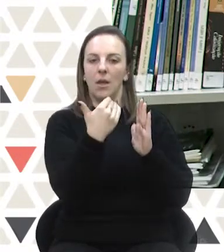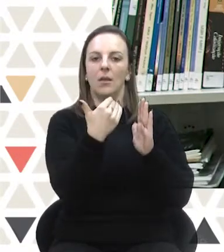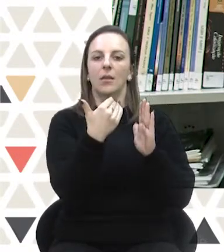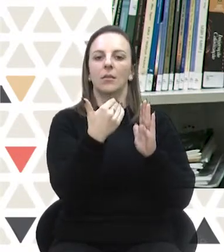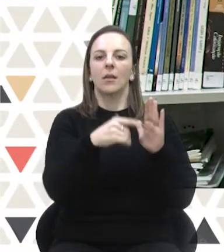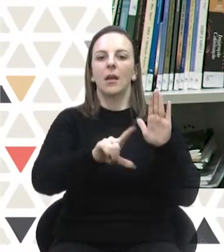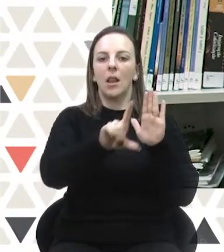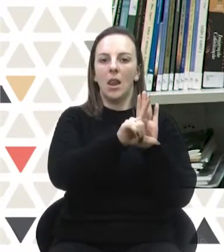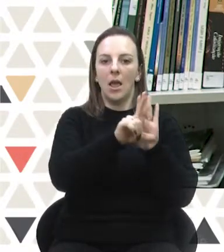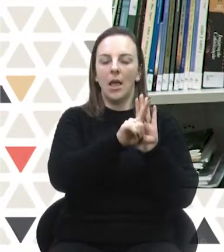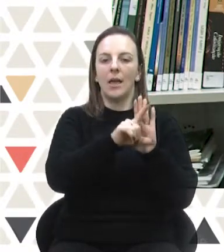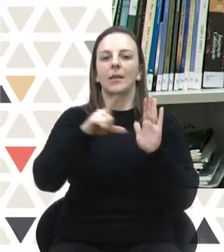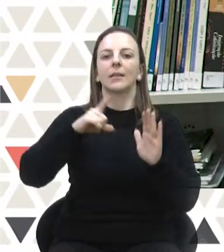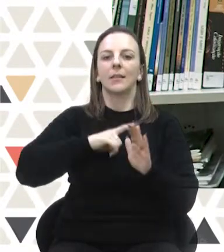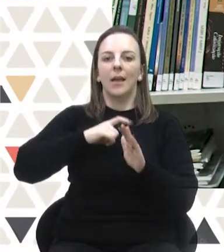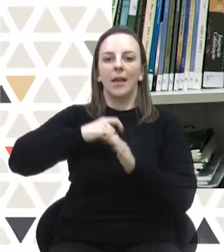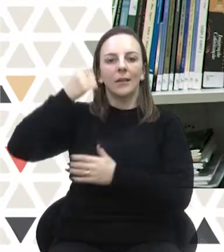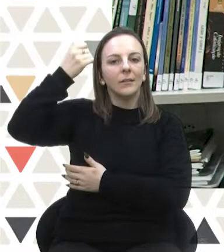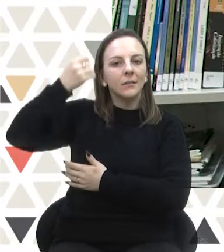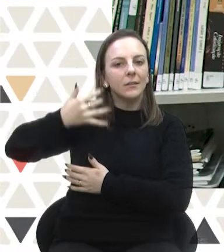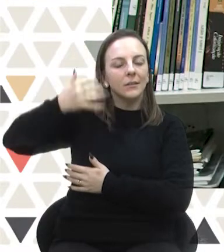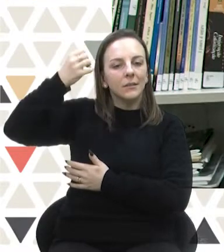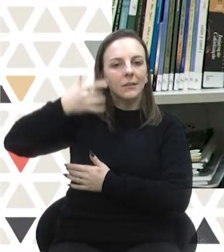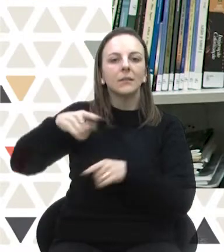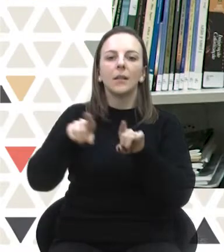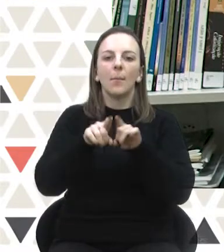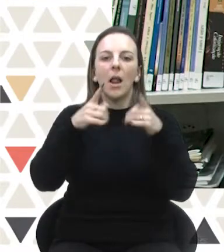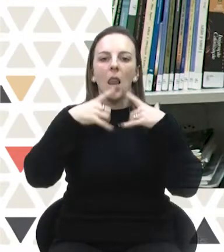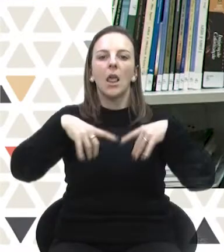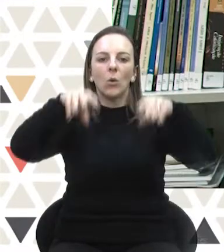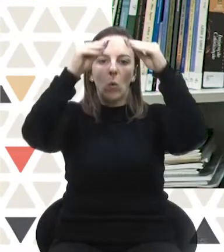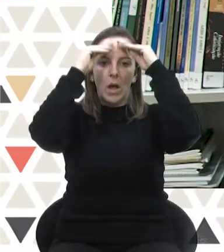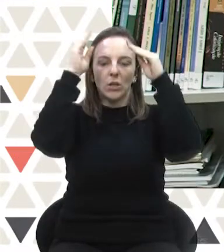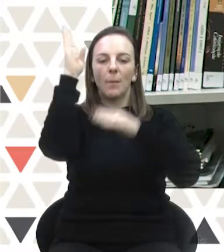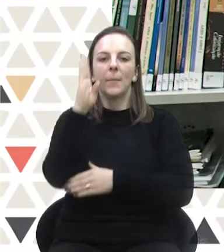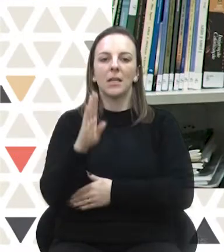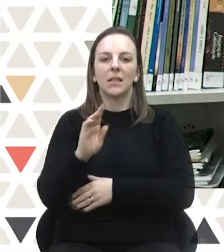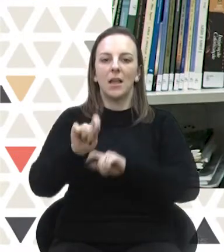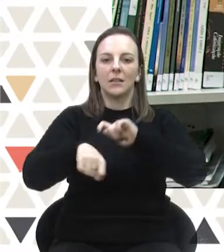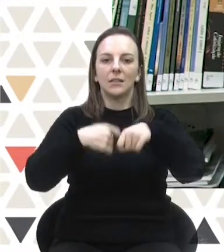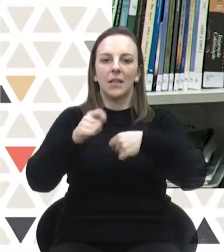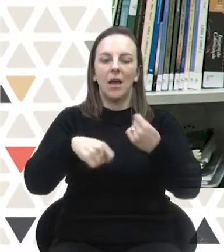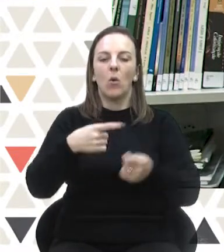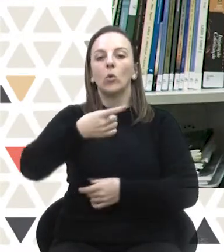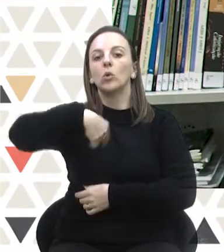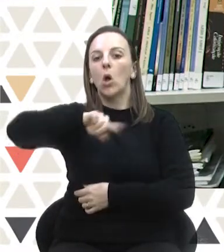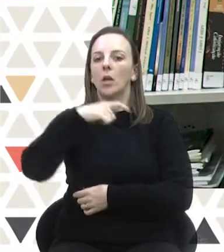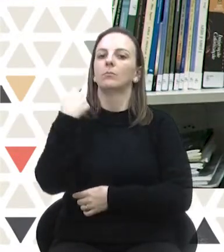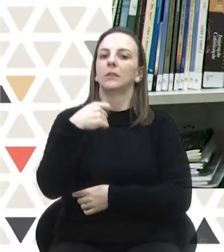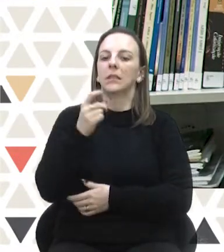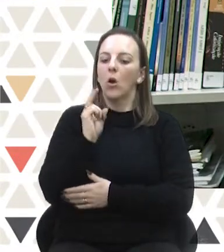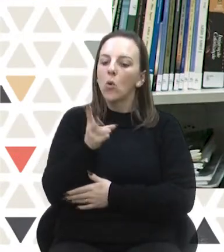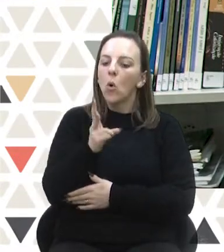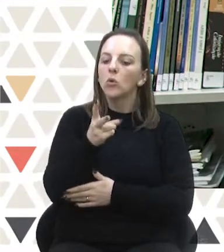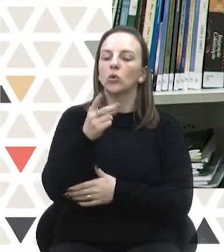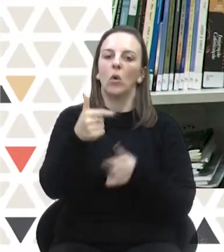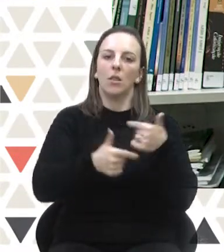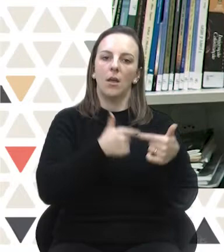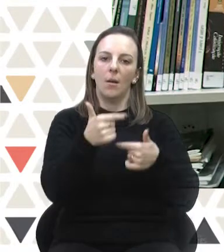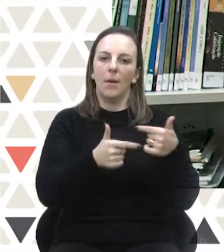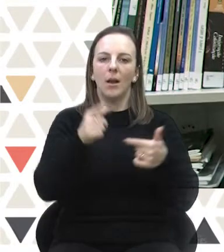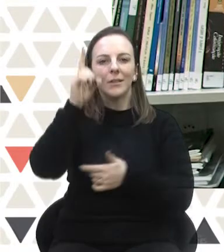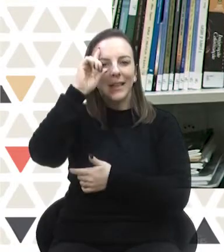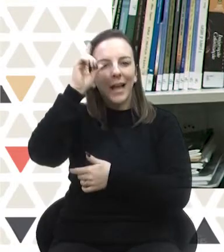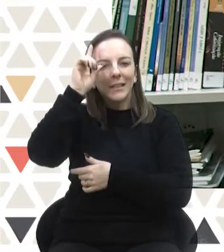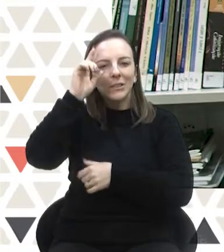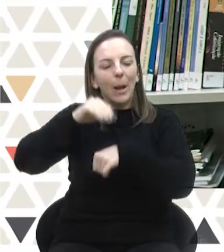cumpram a legislação que define audiodescrição, linguagem brasileira de sinais. Nós precisamos continuar esse trabalho para